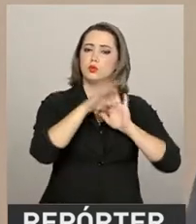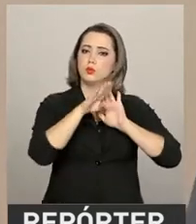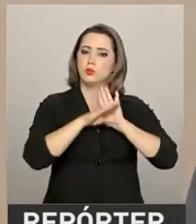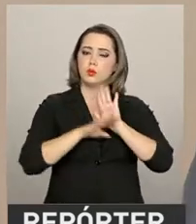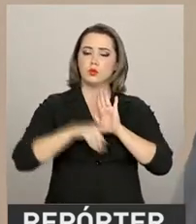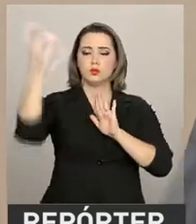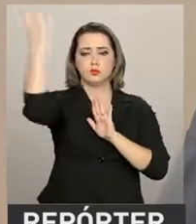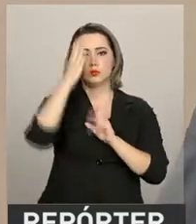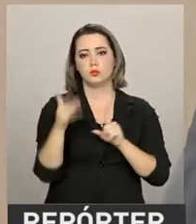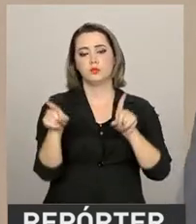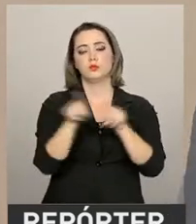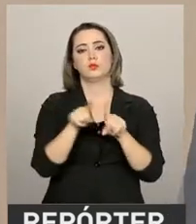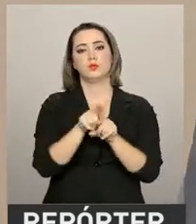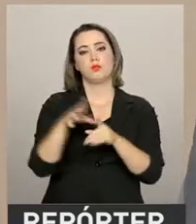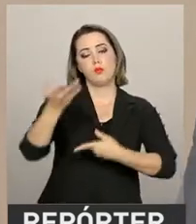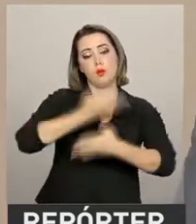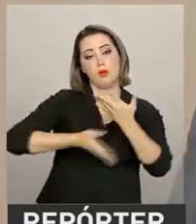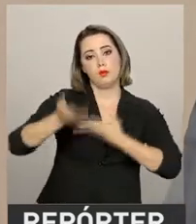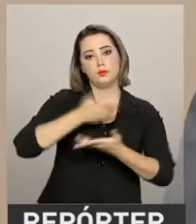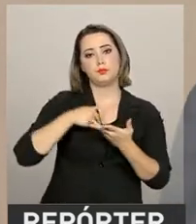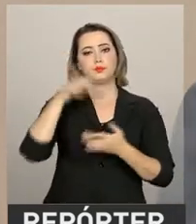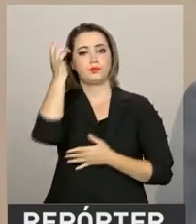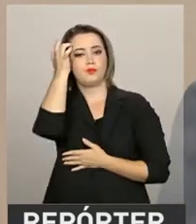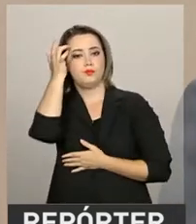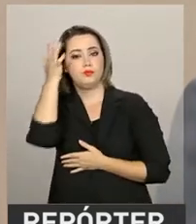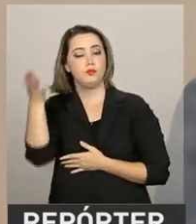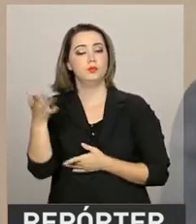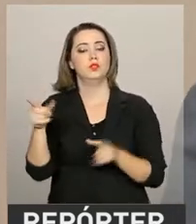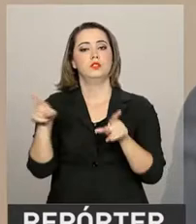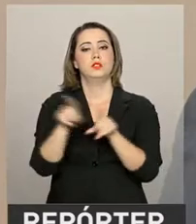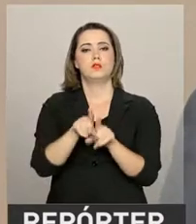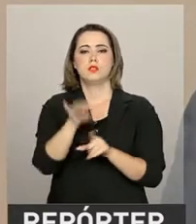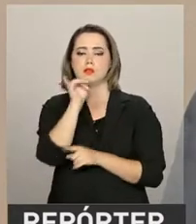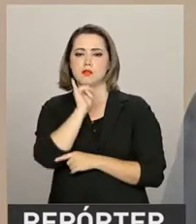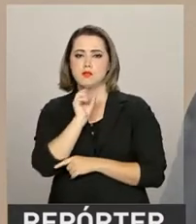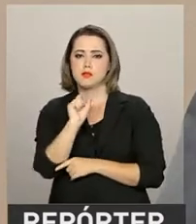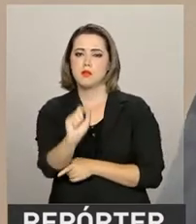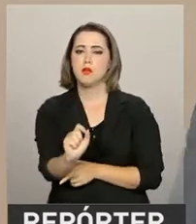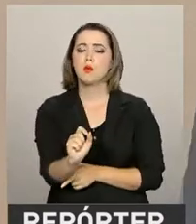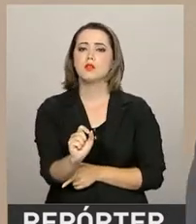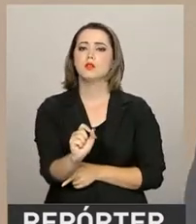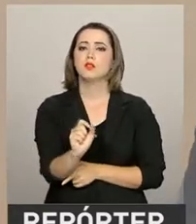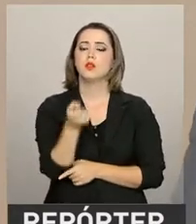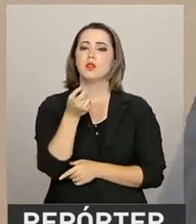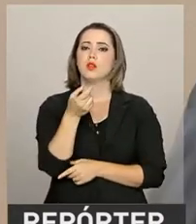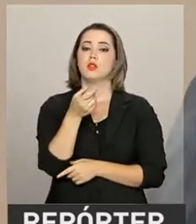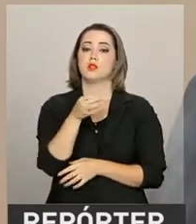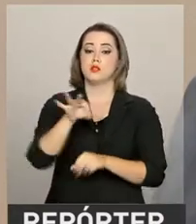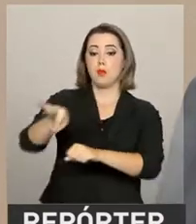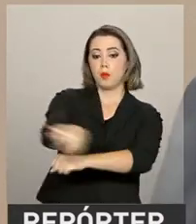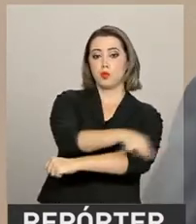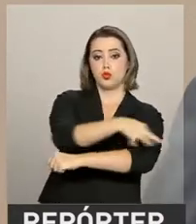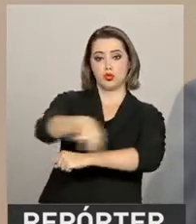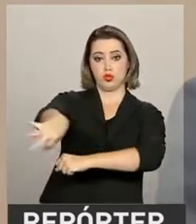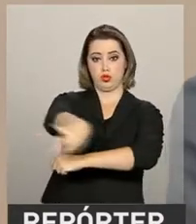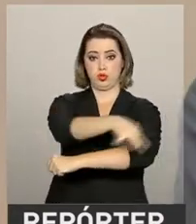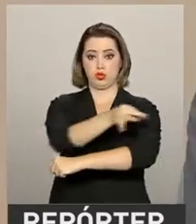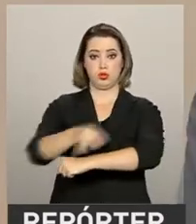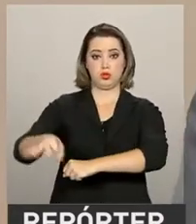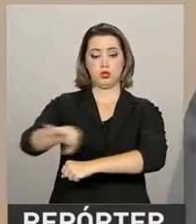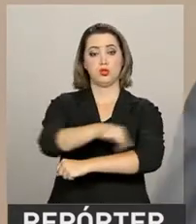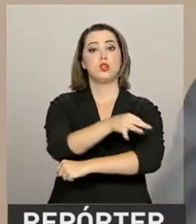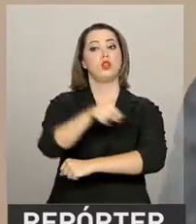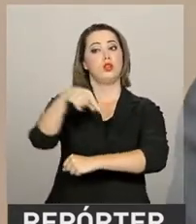Brasil, a participação, a facilitação, por exemplo, da participação de engenheiros brasileiros